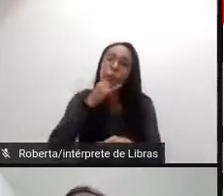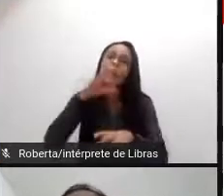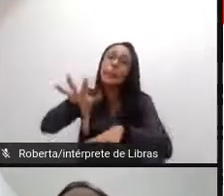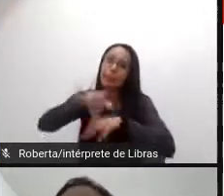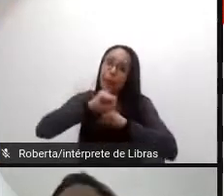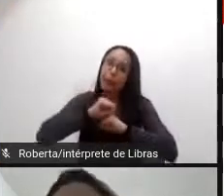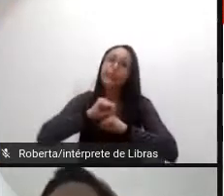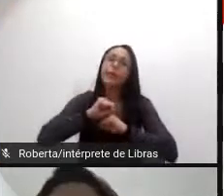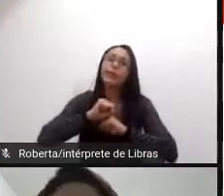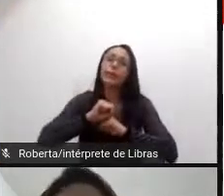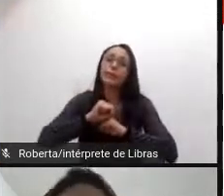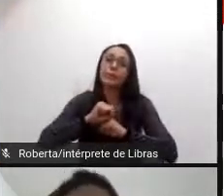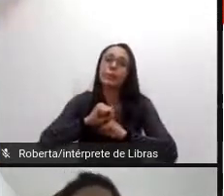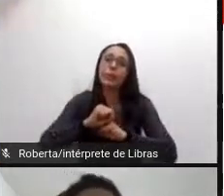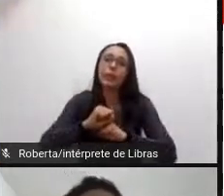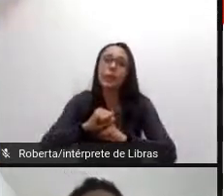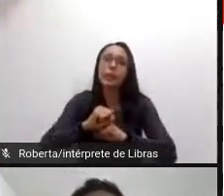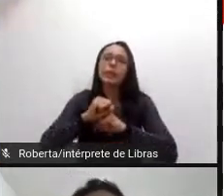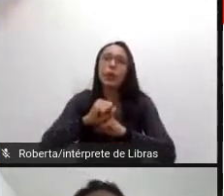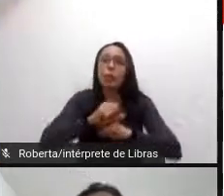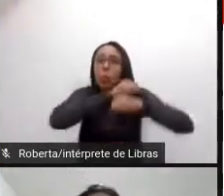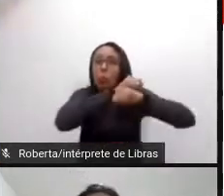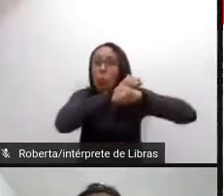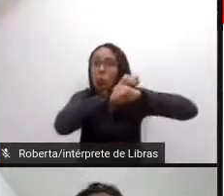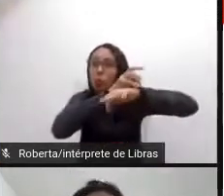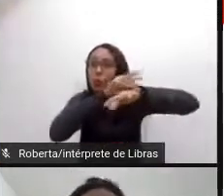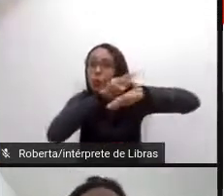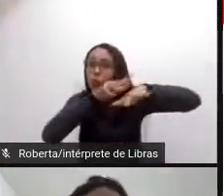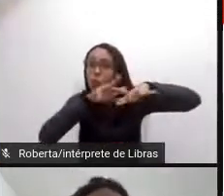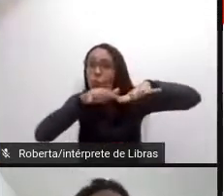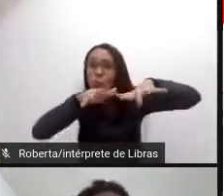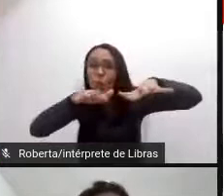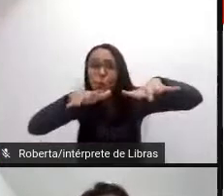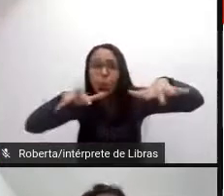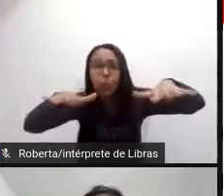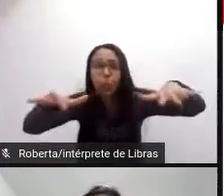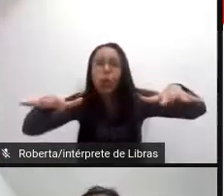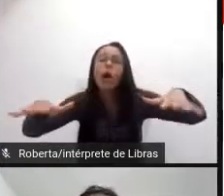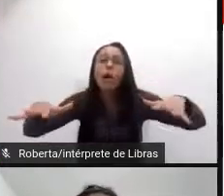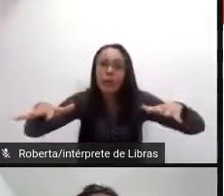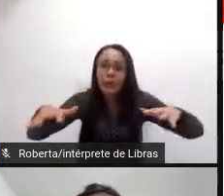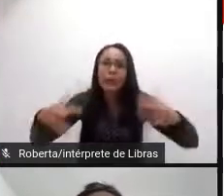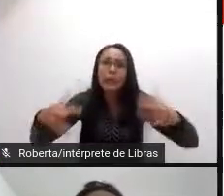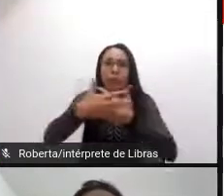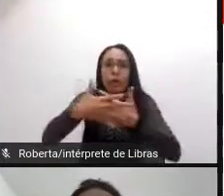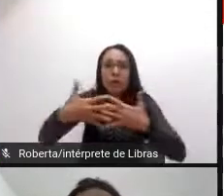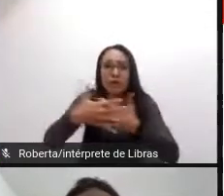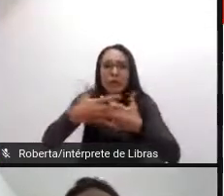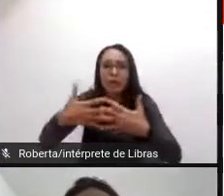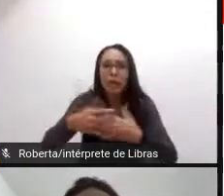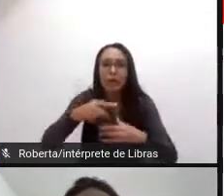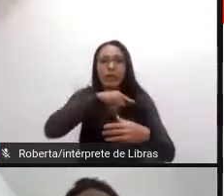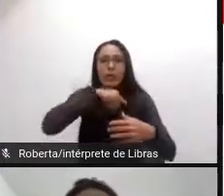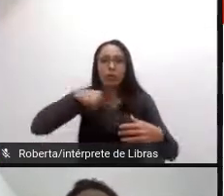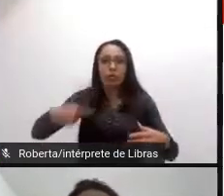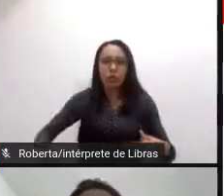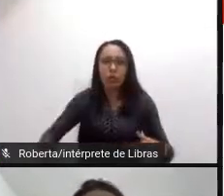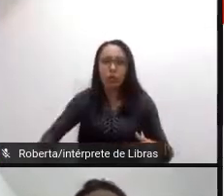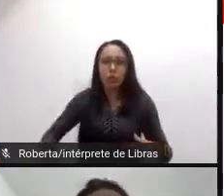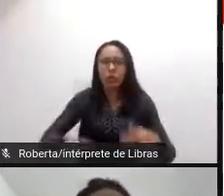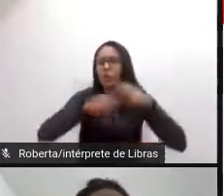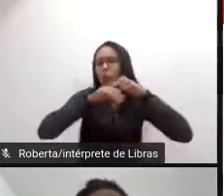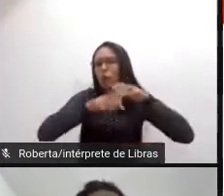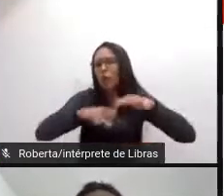surgiu o surto da Covid-19 nessa cidade de Wuhan, na China, né? Começou a se espalhar esse vírus e